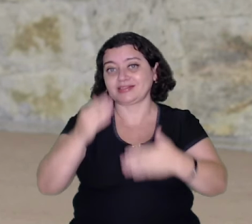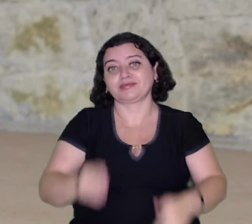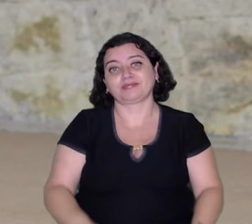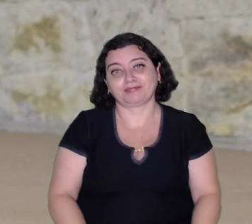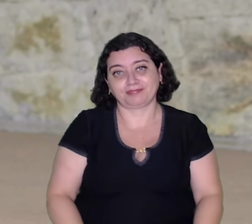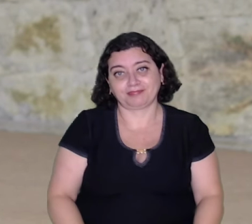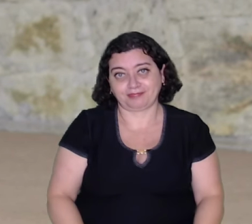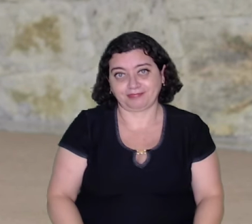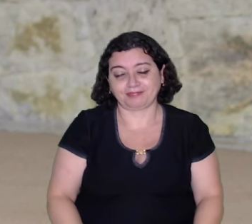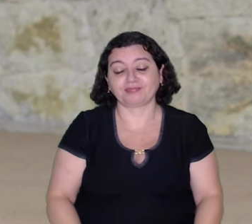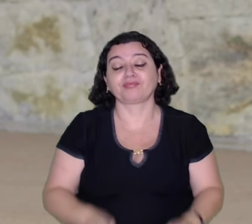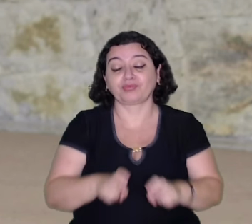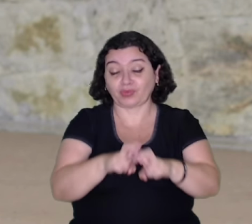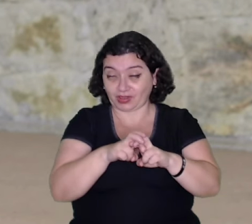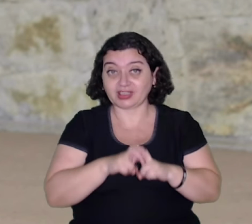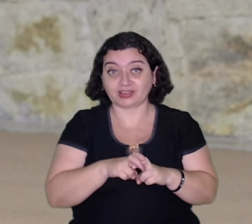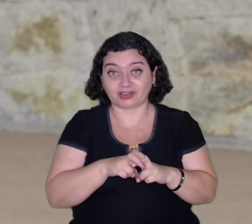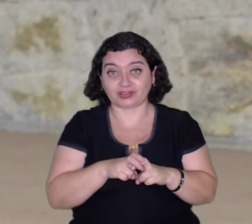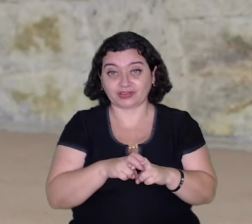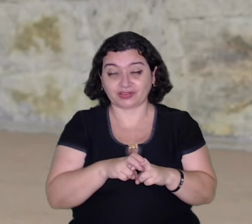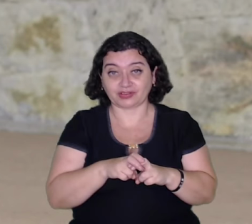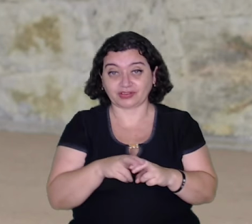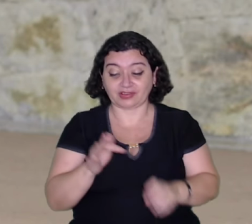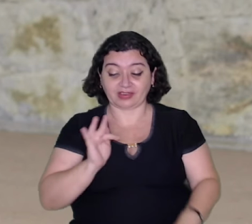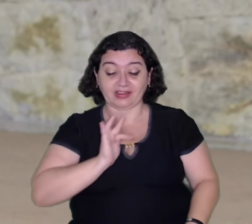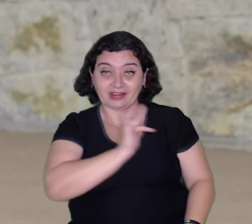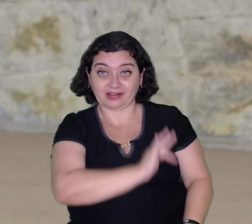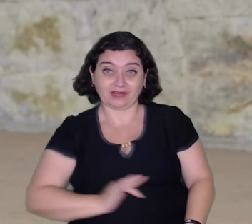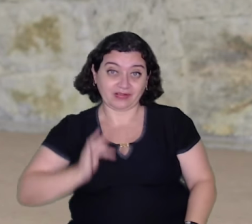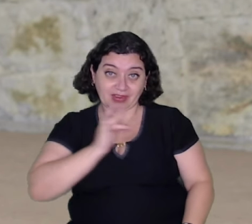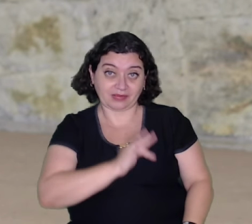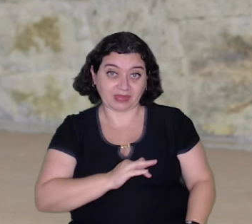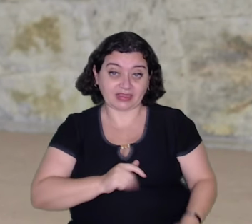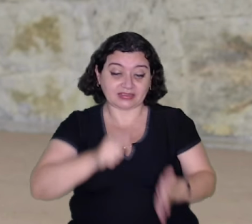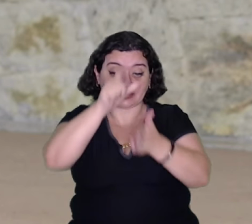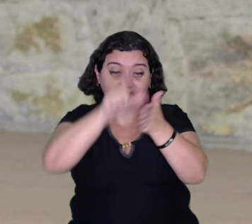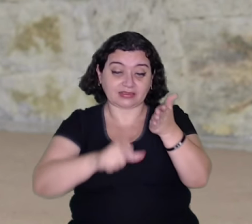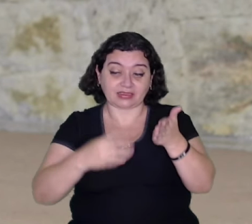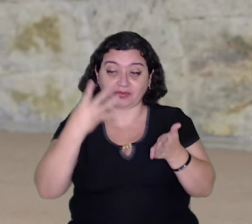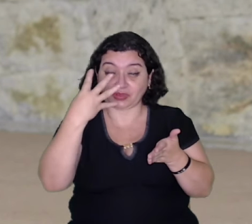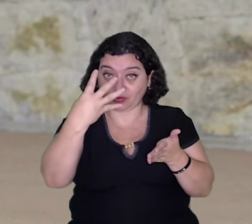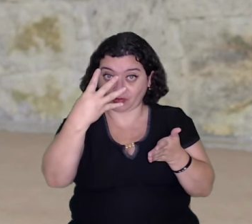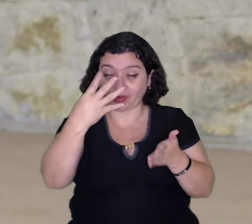Por isso que em Filipenses, lá no capítulo 4,